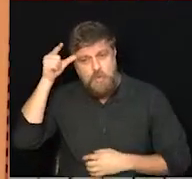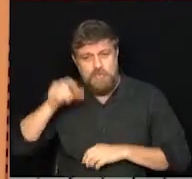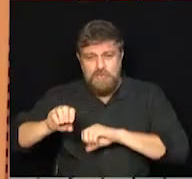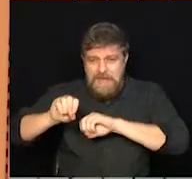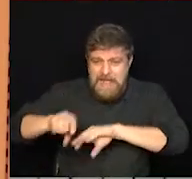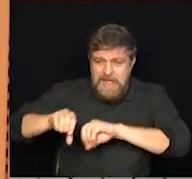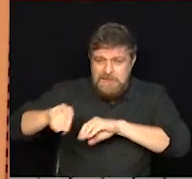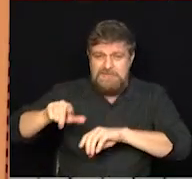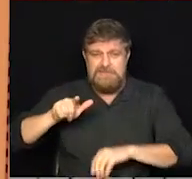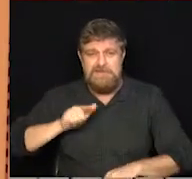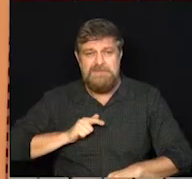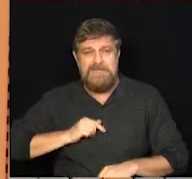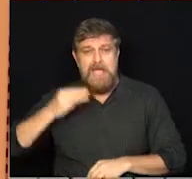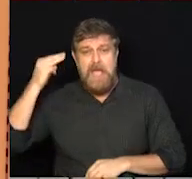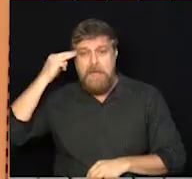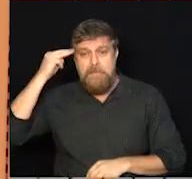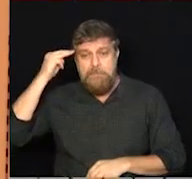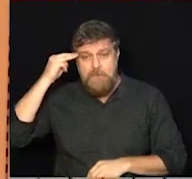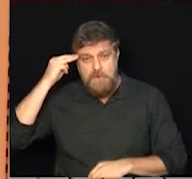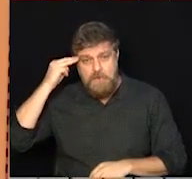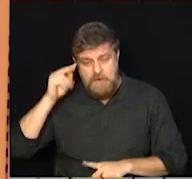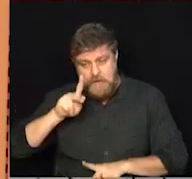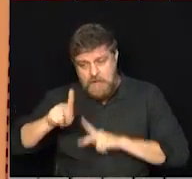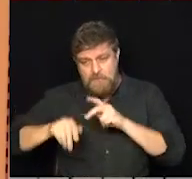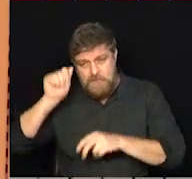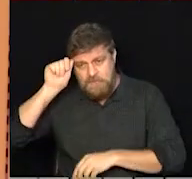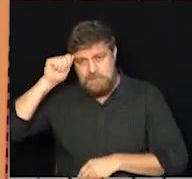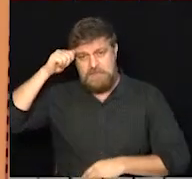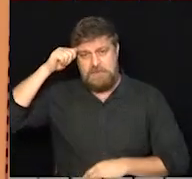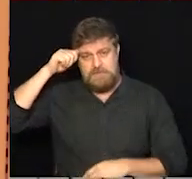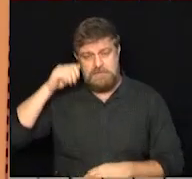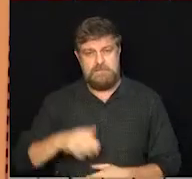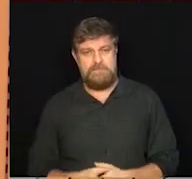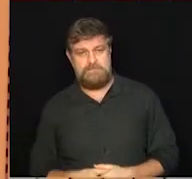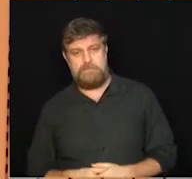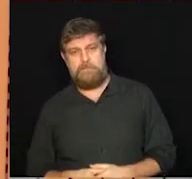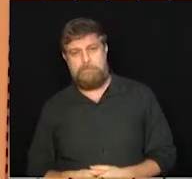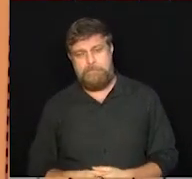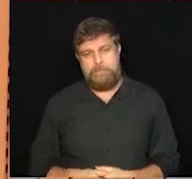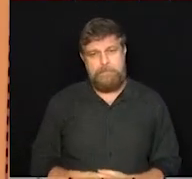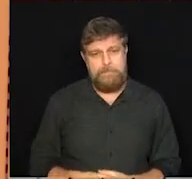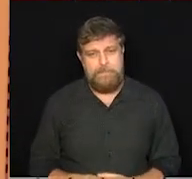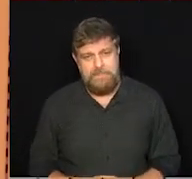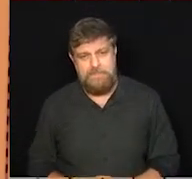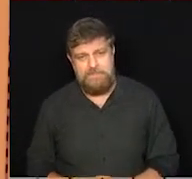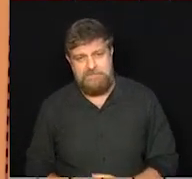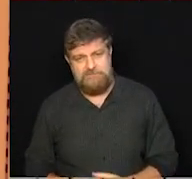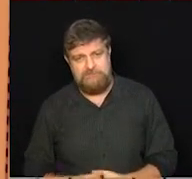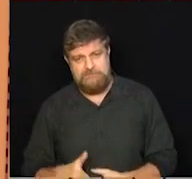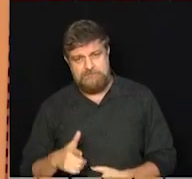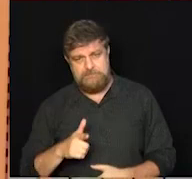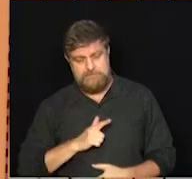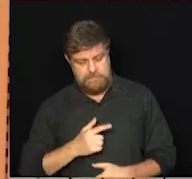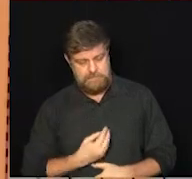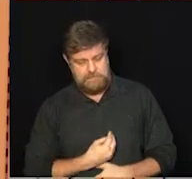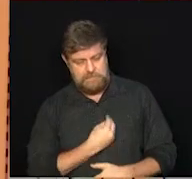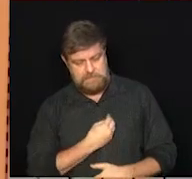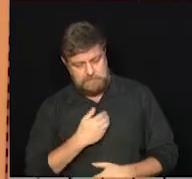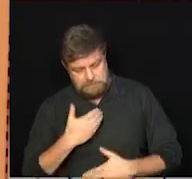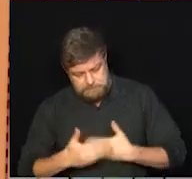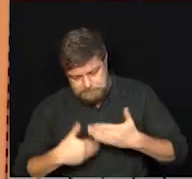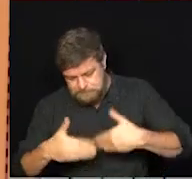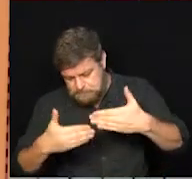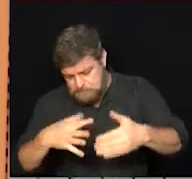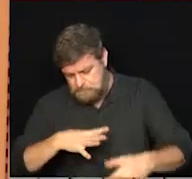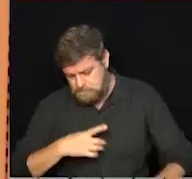de resguardo da memória do povo negro possa sobreviver na